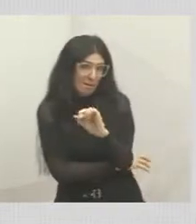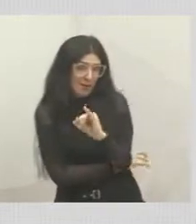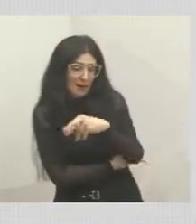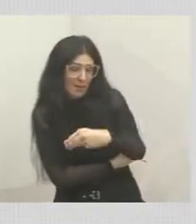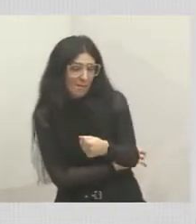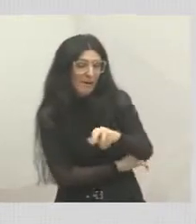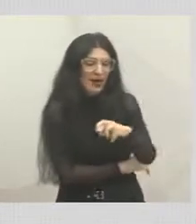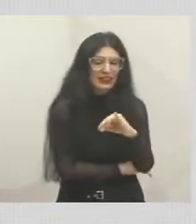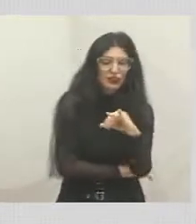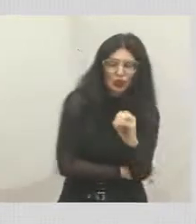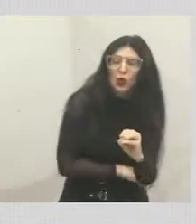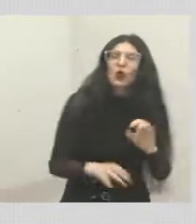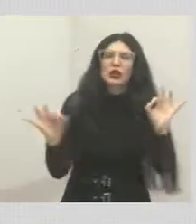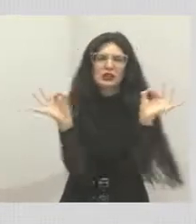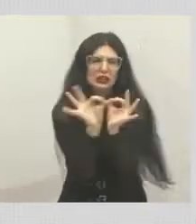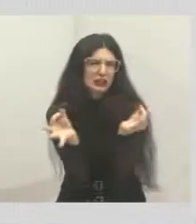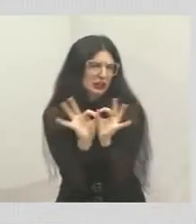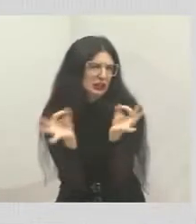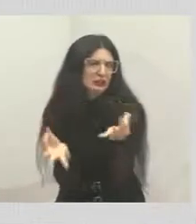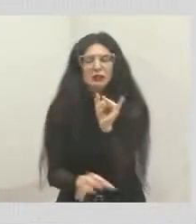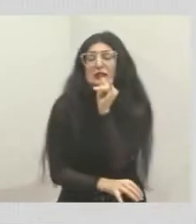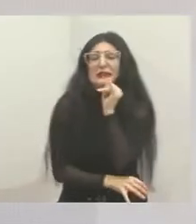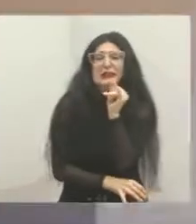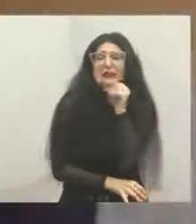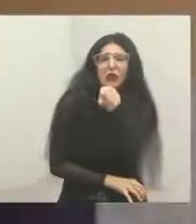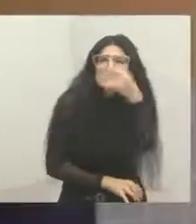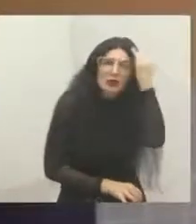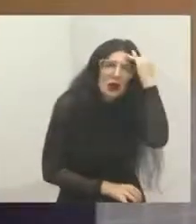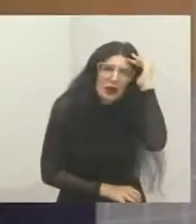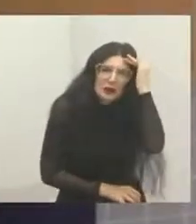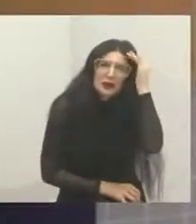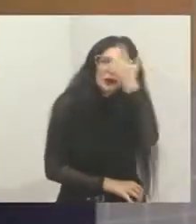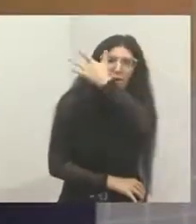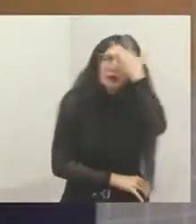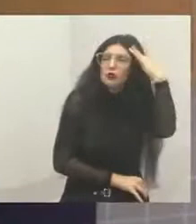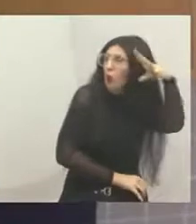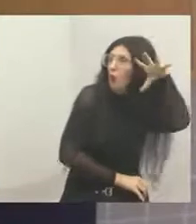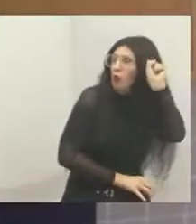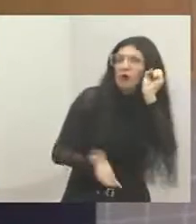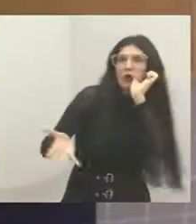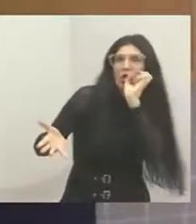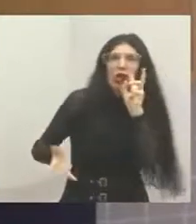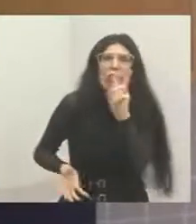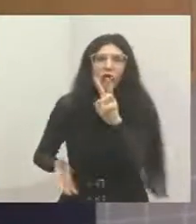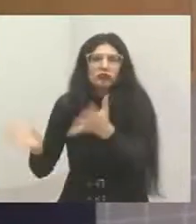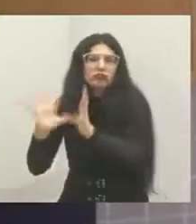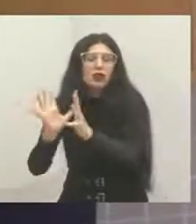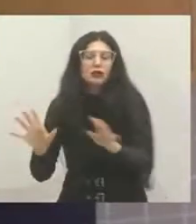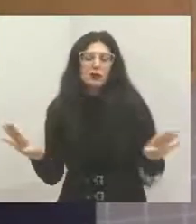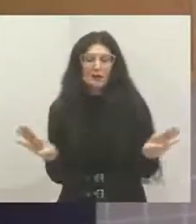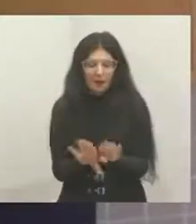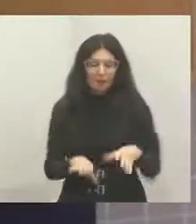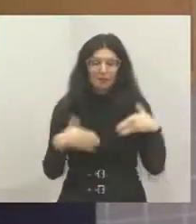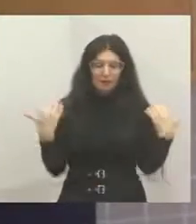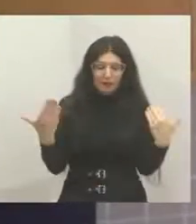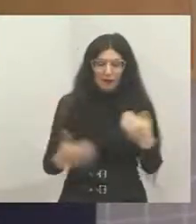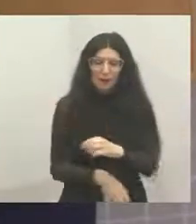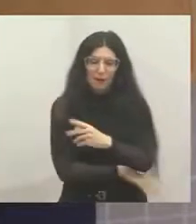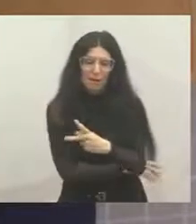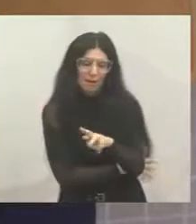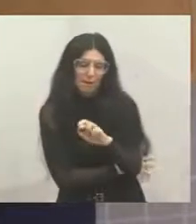exemplo simples para que possam compreender quem estiver nos ouvindo. Resultado primário é como se